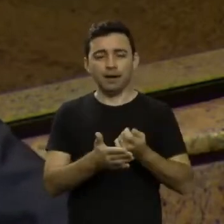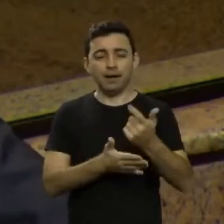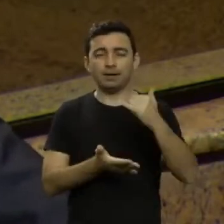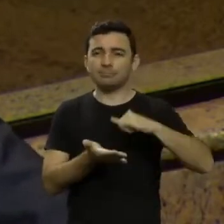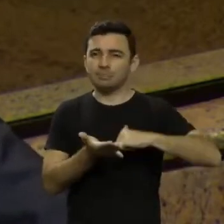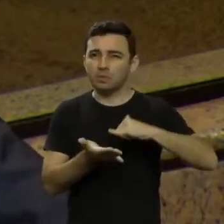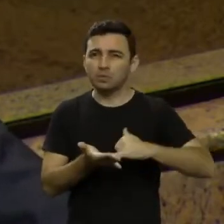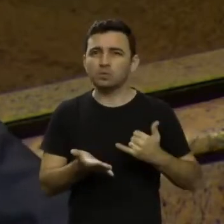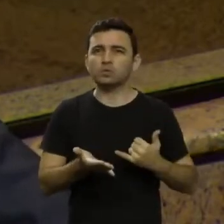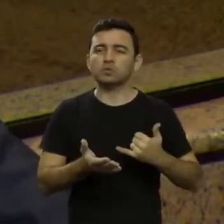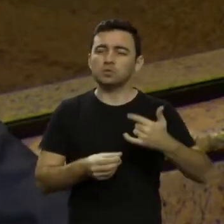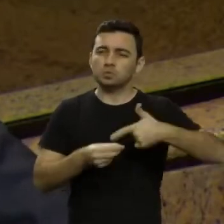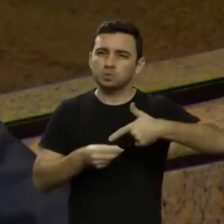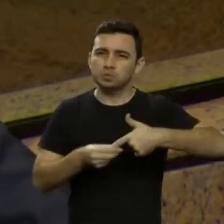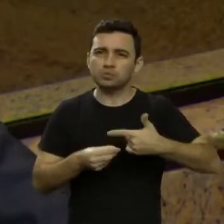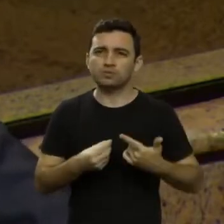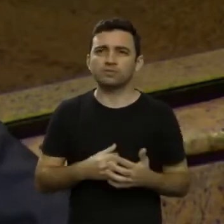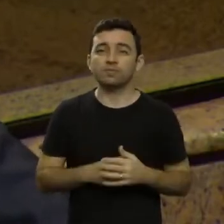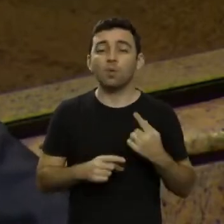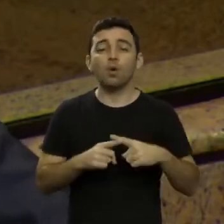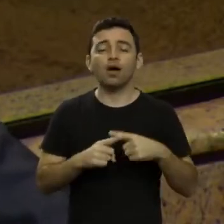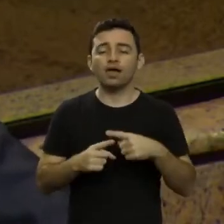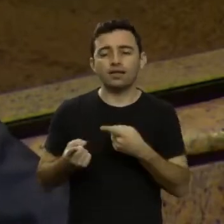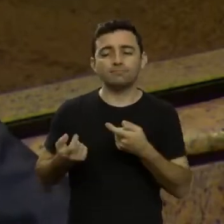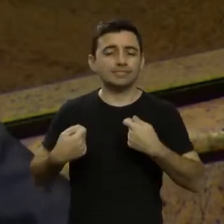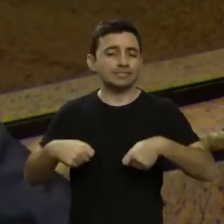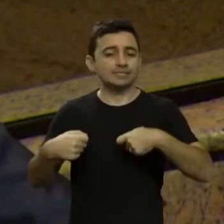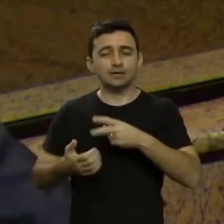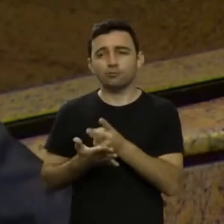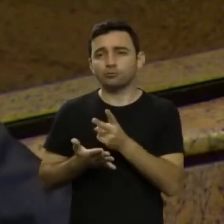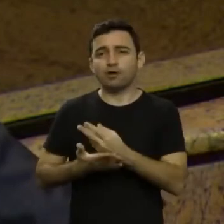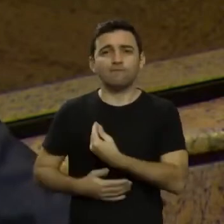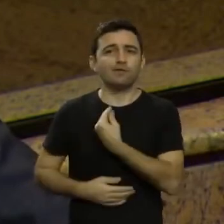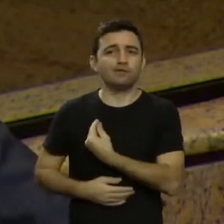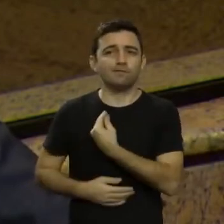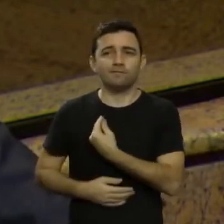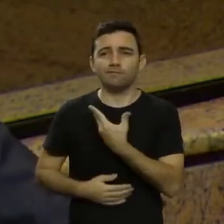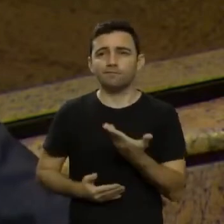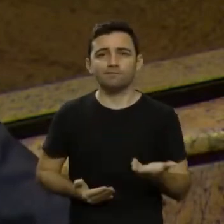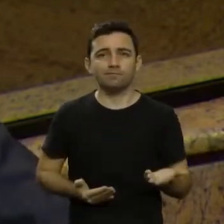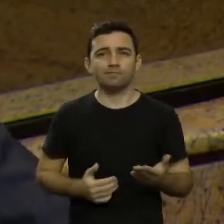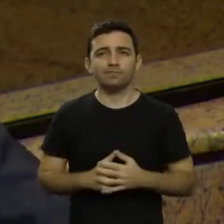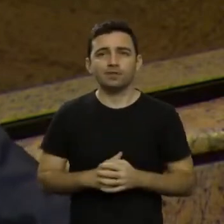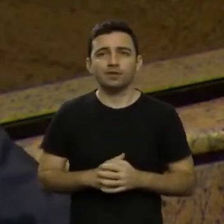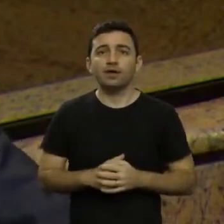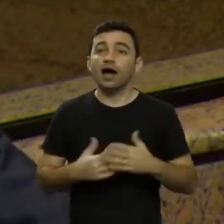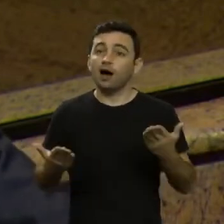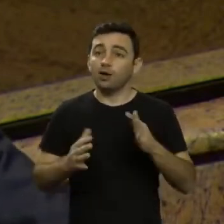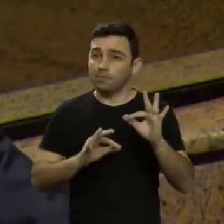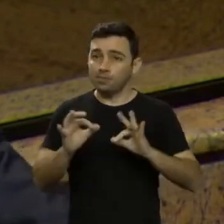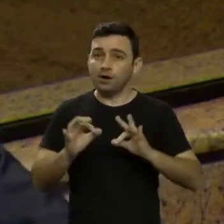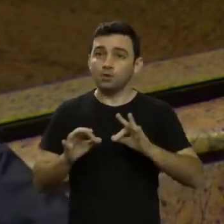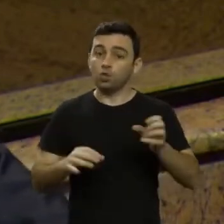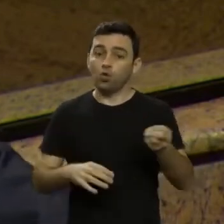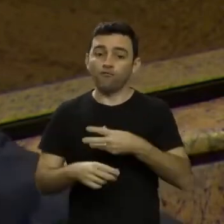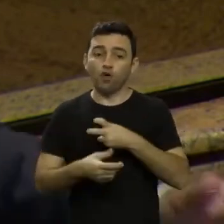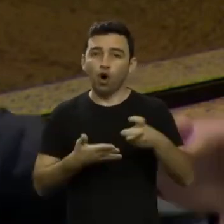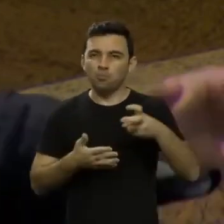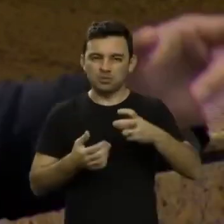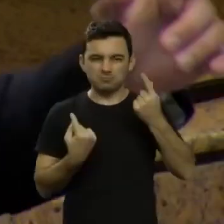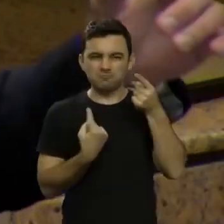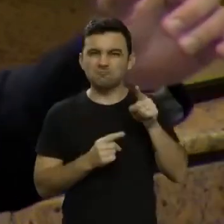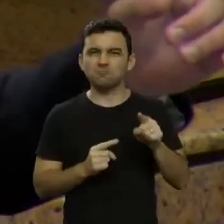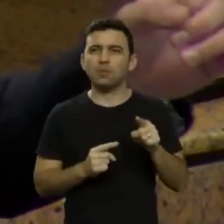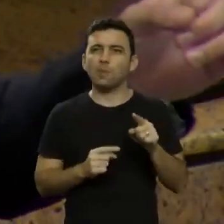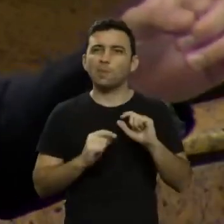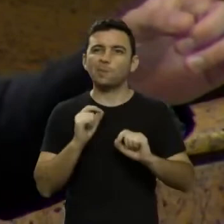combustível, porque eles têm que se manter, eles têm que se bancar. E agora preparam esse novo golpe, esse golpe através